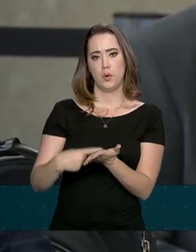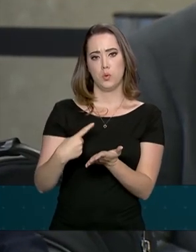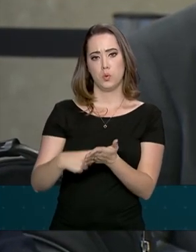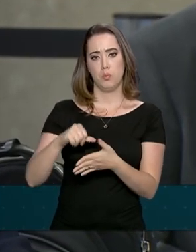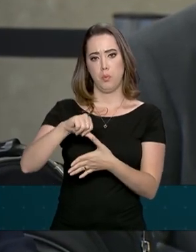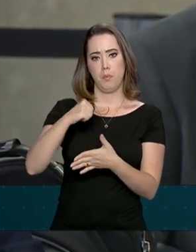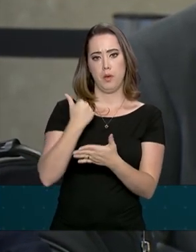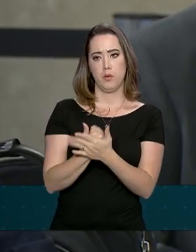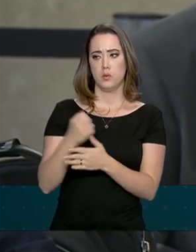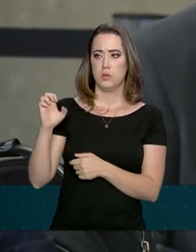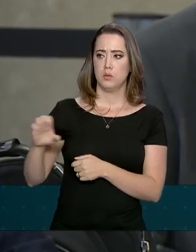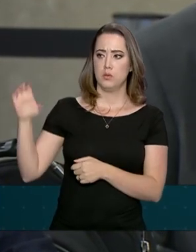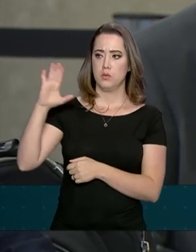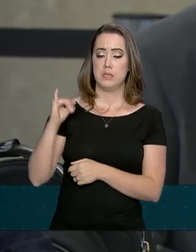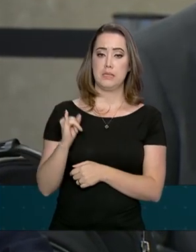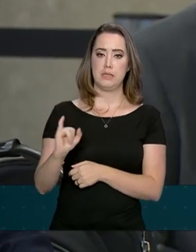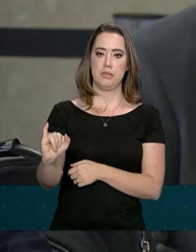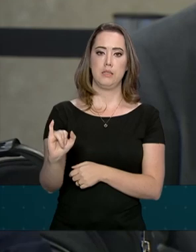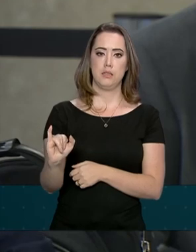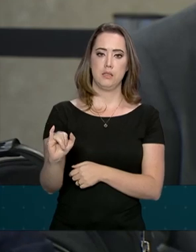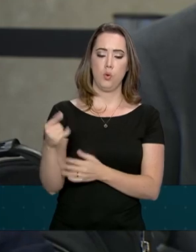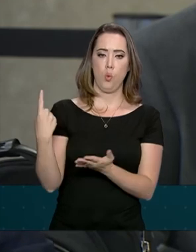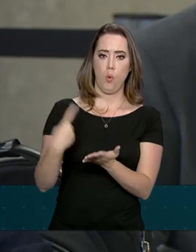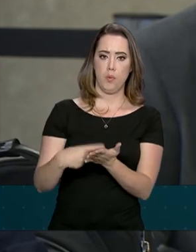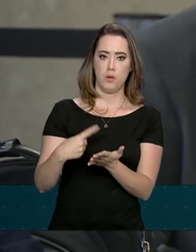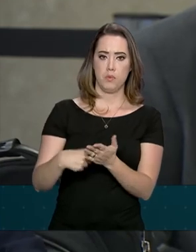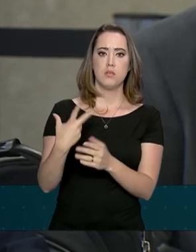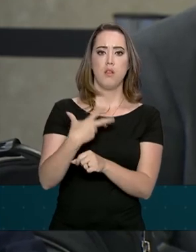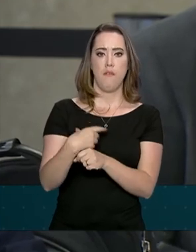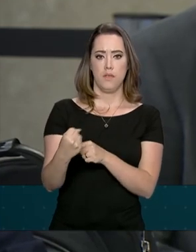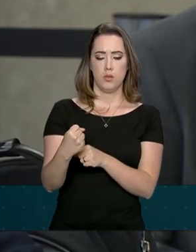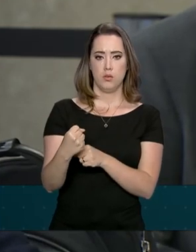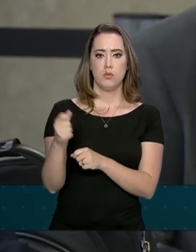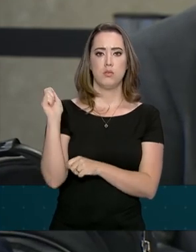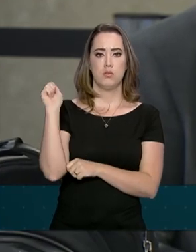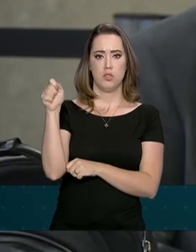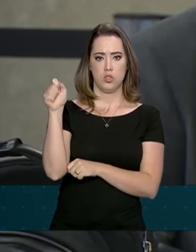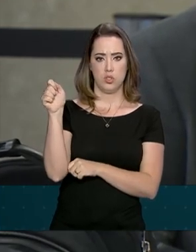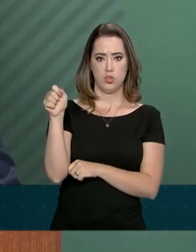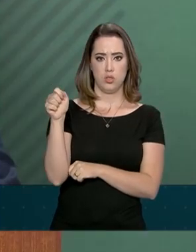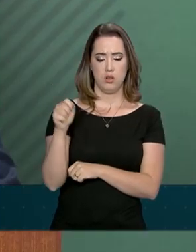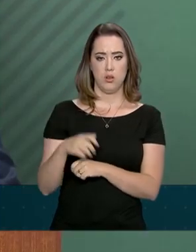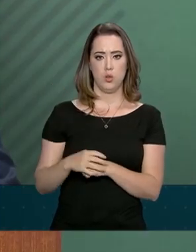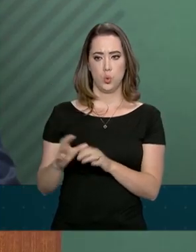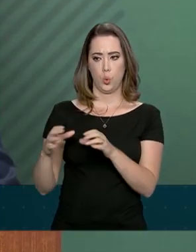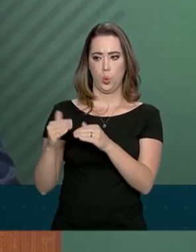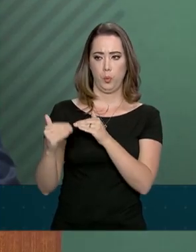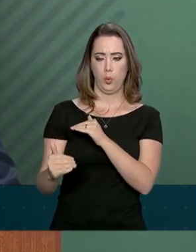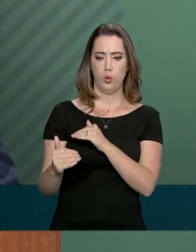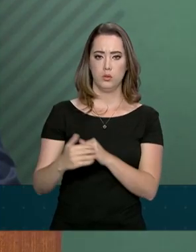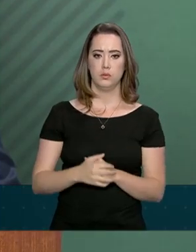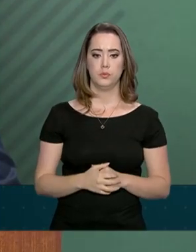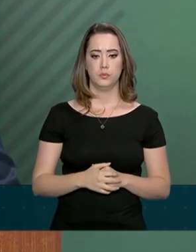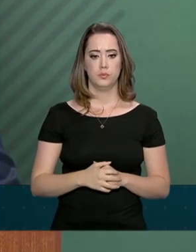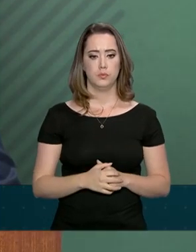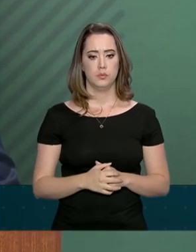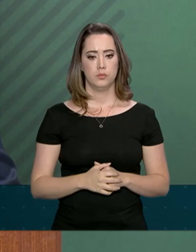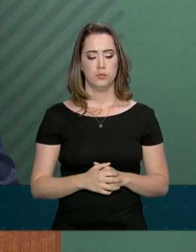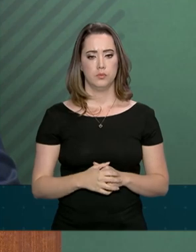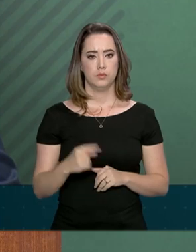mercosul-união europeia caso se confirme a vitória da oposição na argentina é nós no briefing